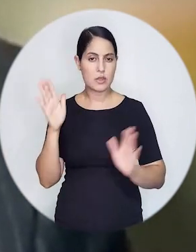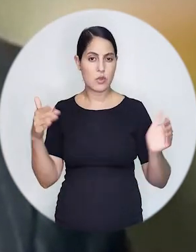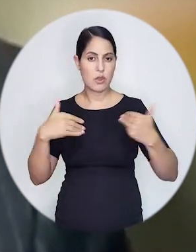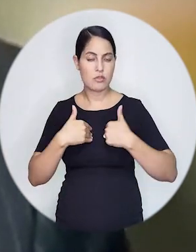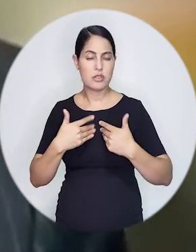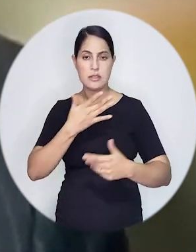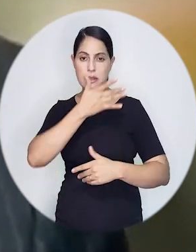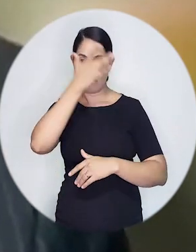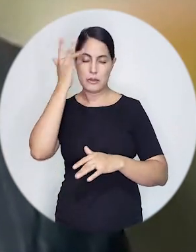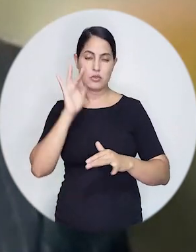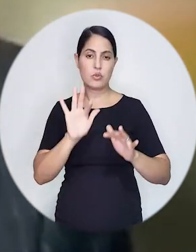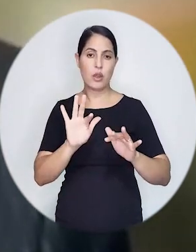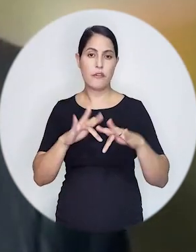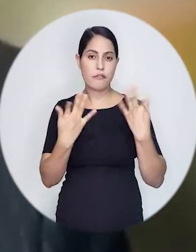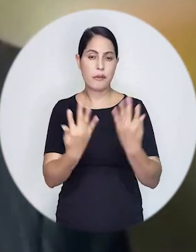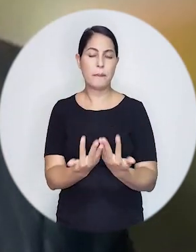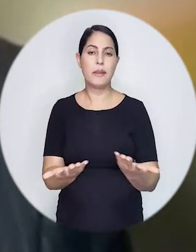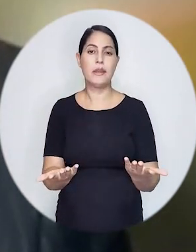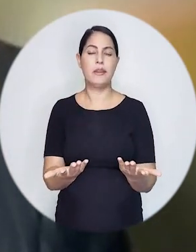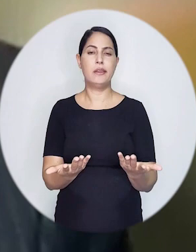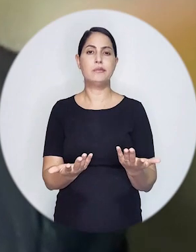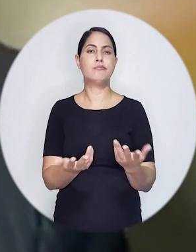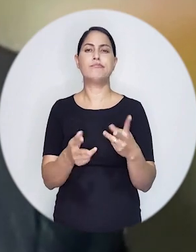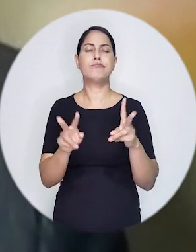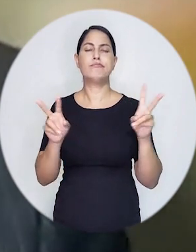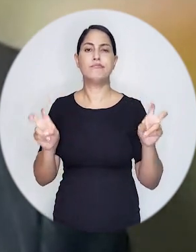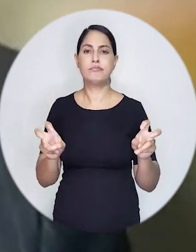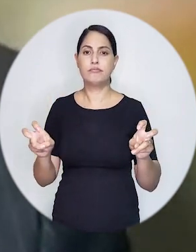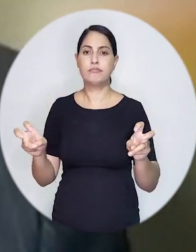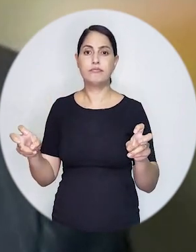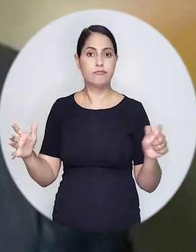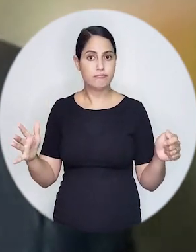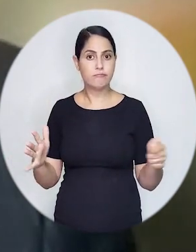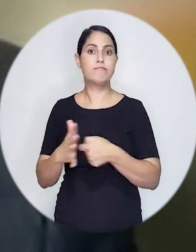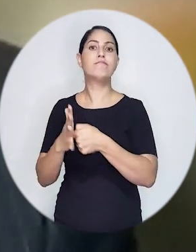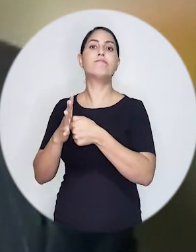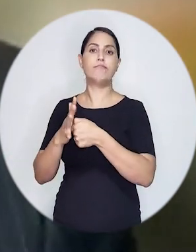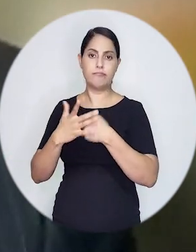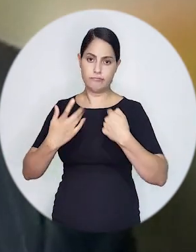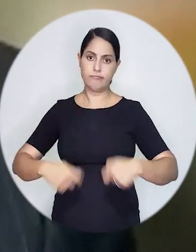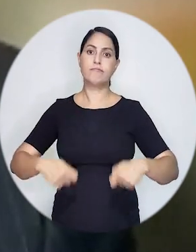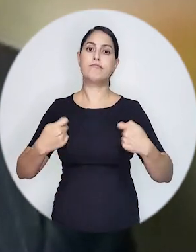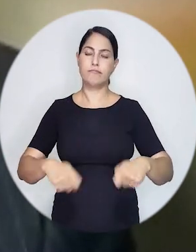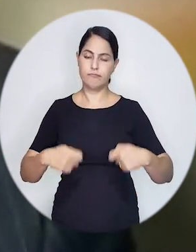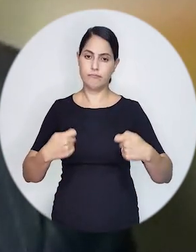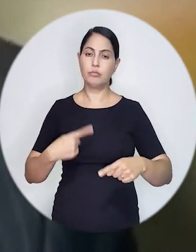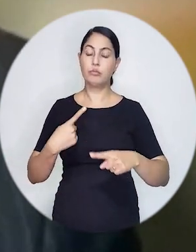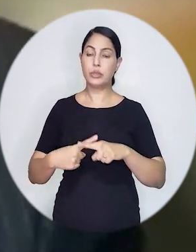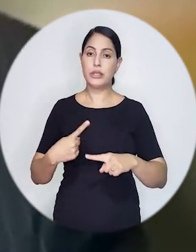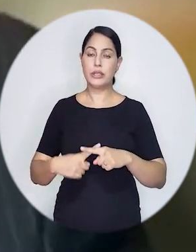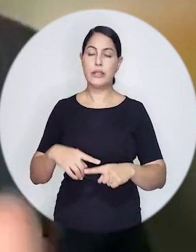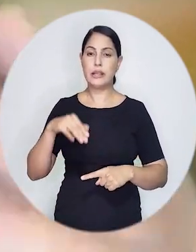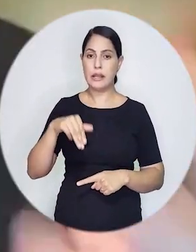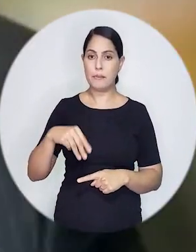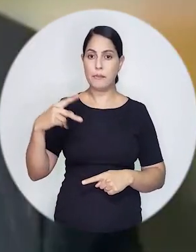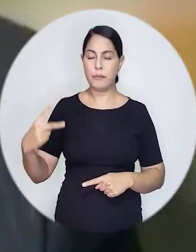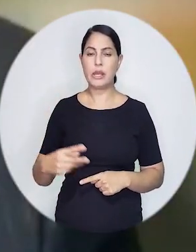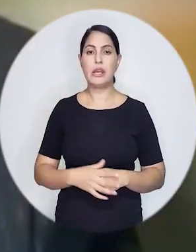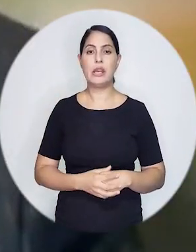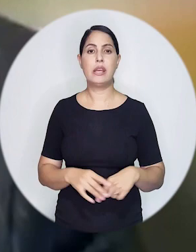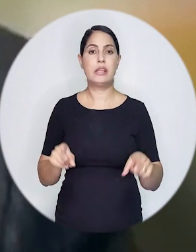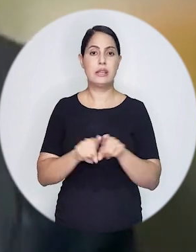seus familiares, de que é imprescindível mesmo a denúncia, né, ao